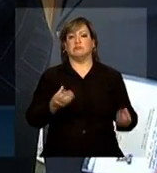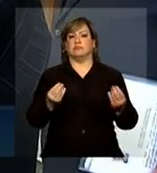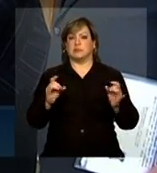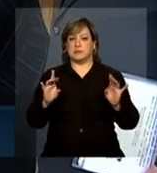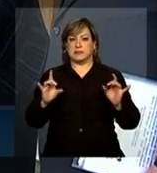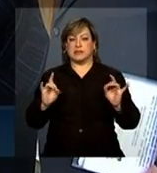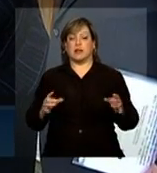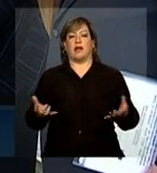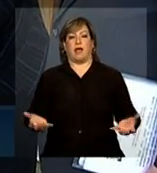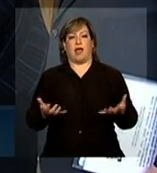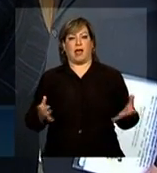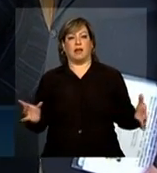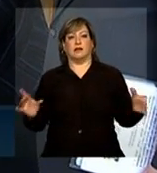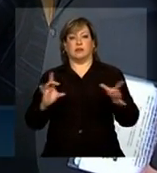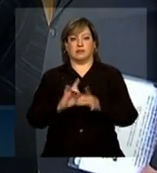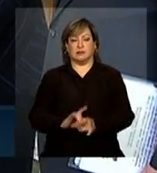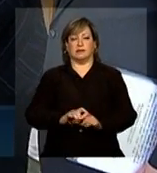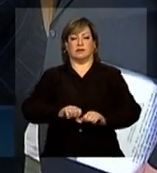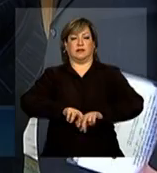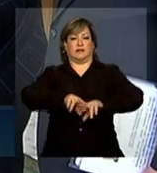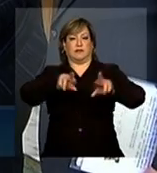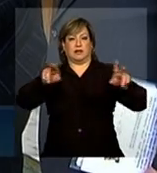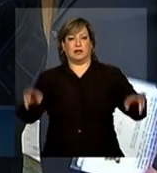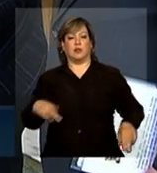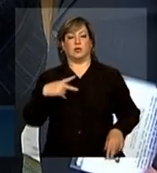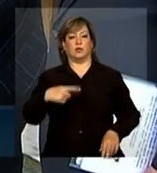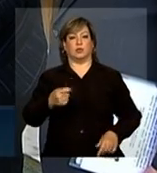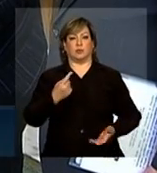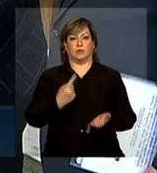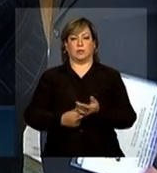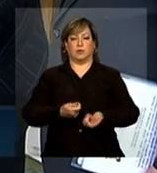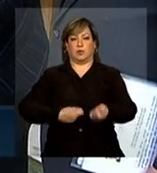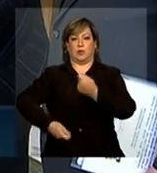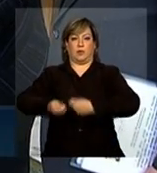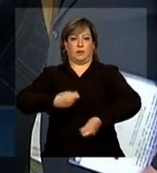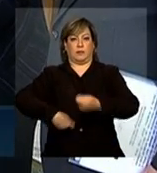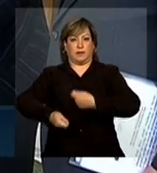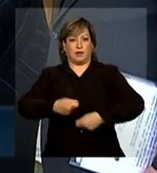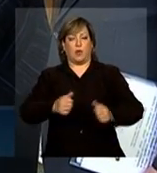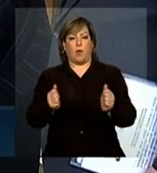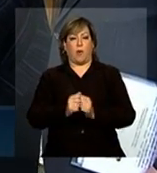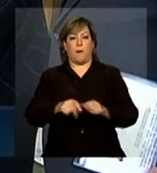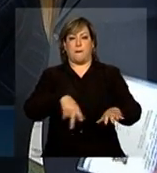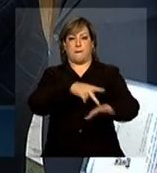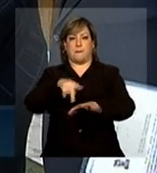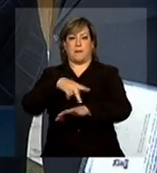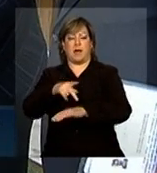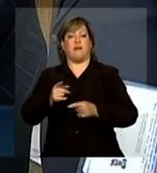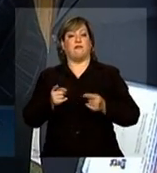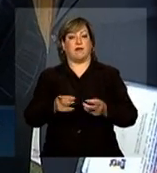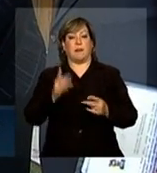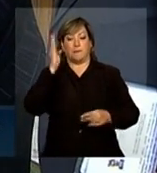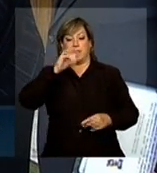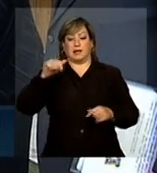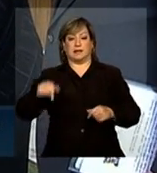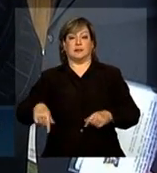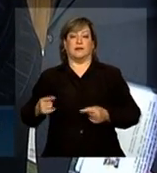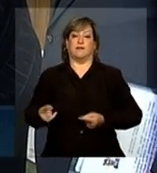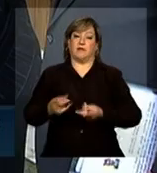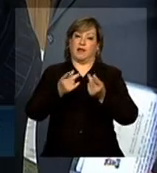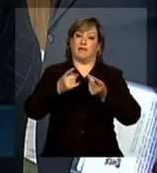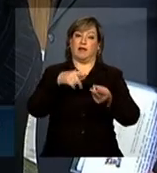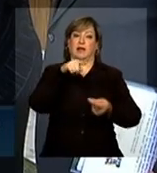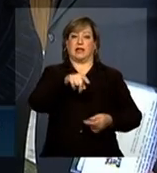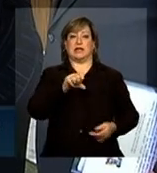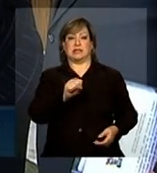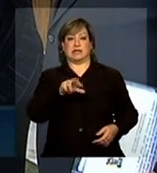expandir e diversificar a sua pauta comercial com os países. As vendas brasileiras, por exemplo, para o Sri